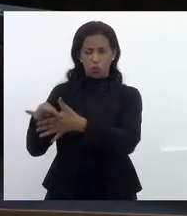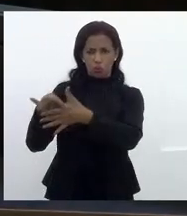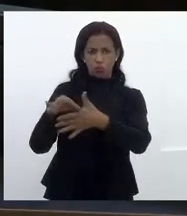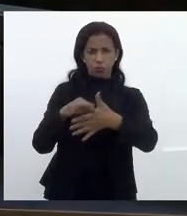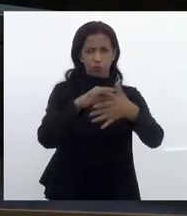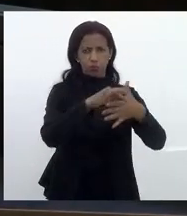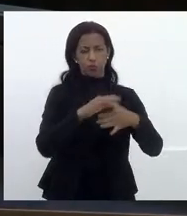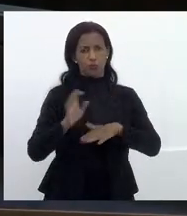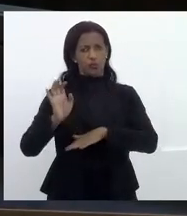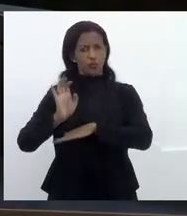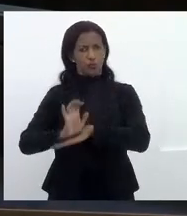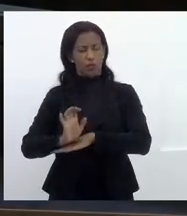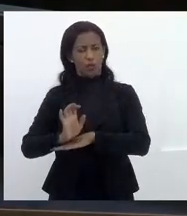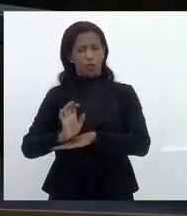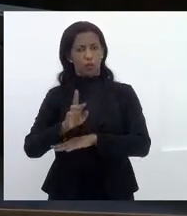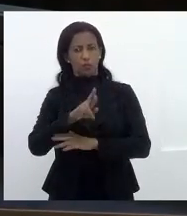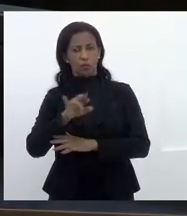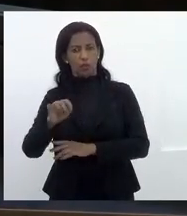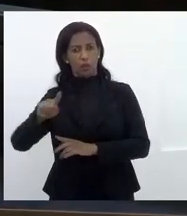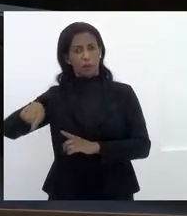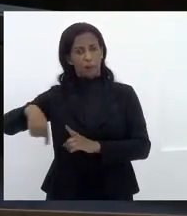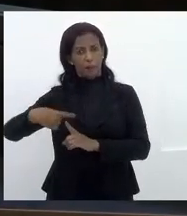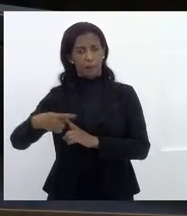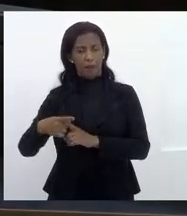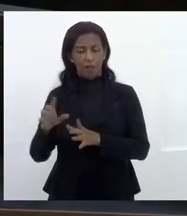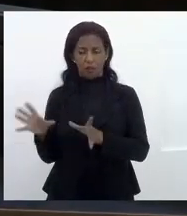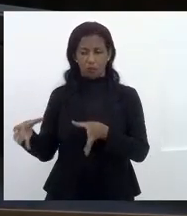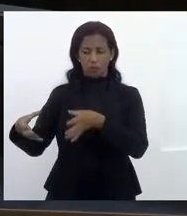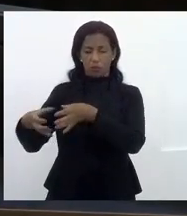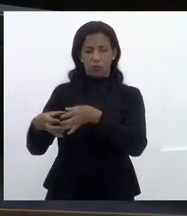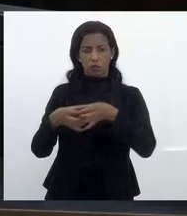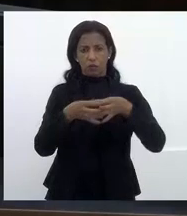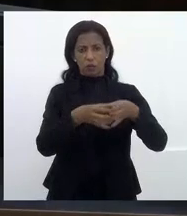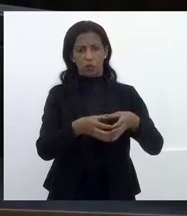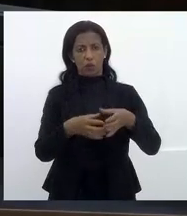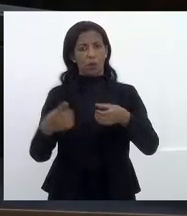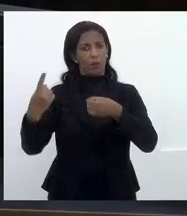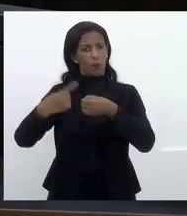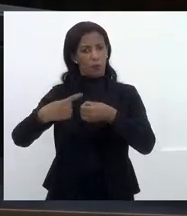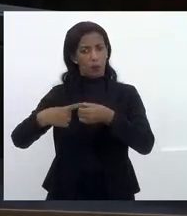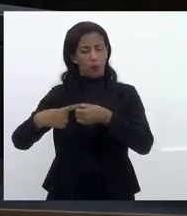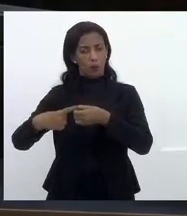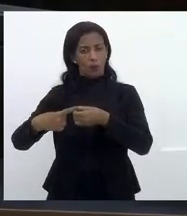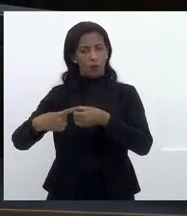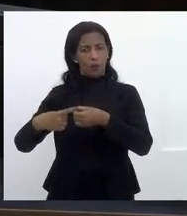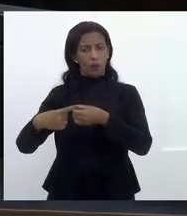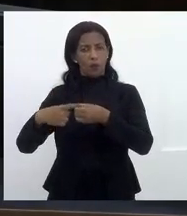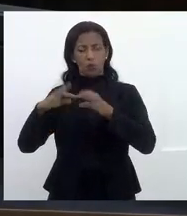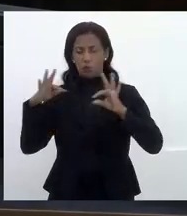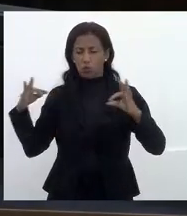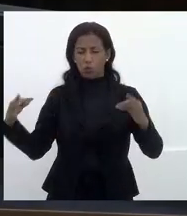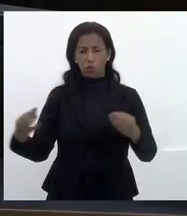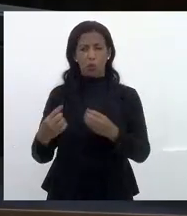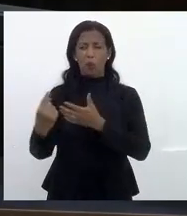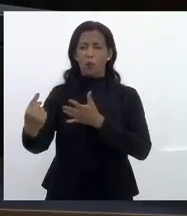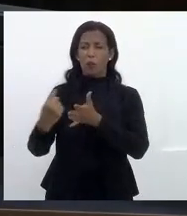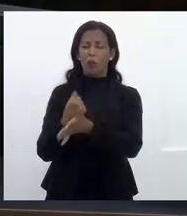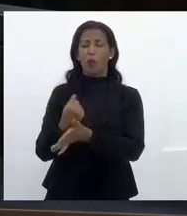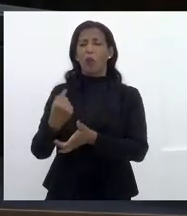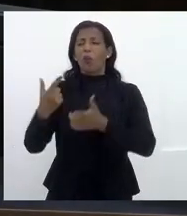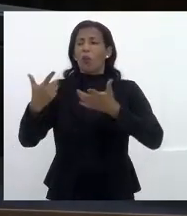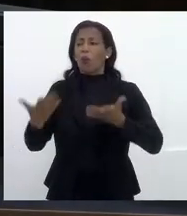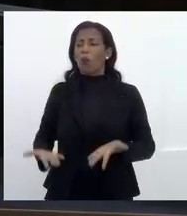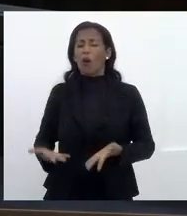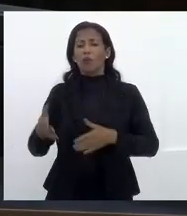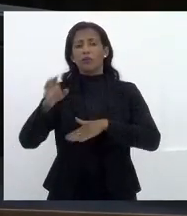estados do Brasil inteiro mais representante da Confederação Nacional dos Municípios todo mundo me perguntava Quando é